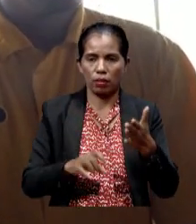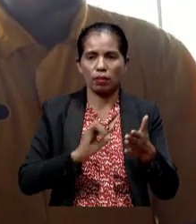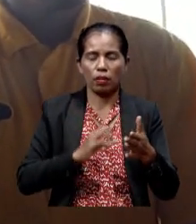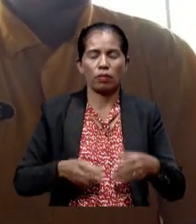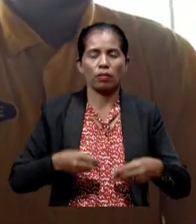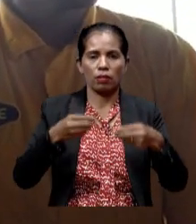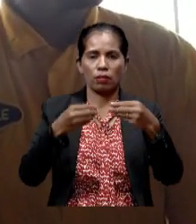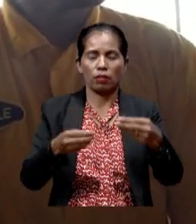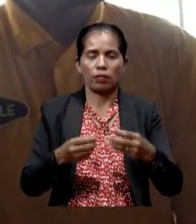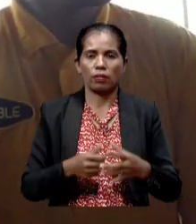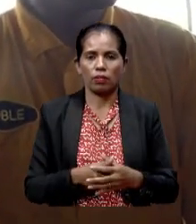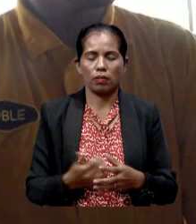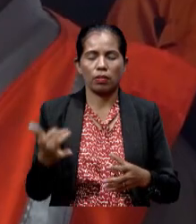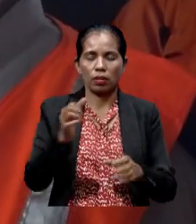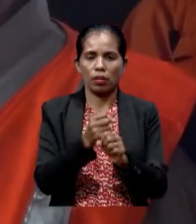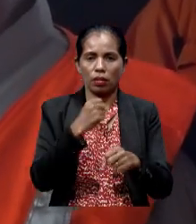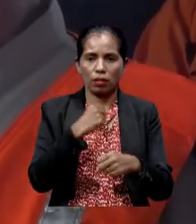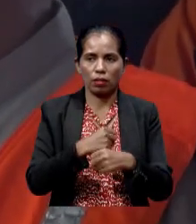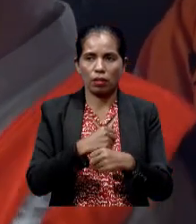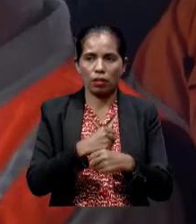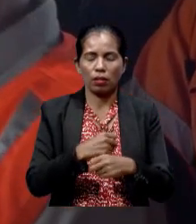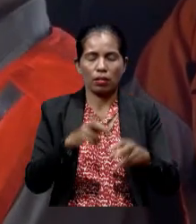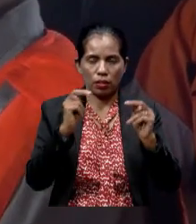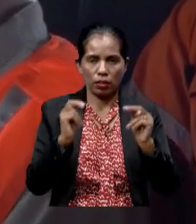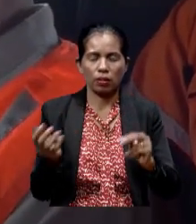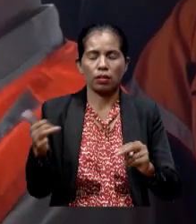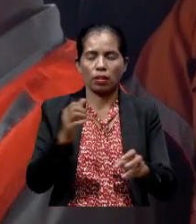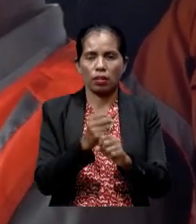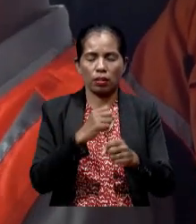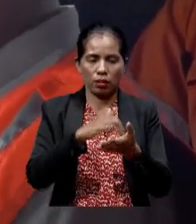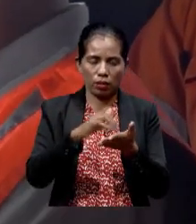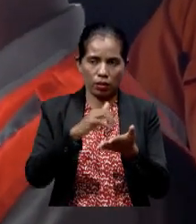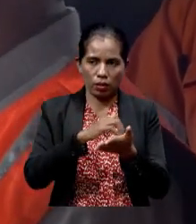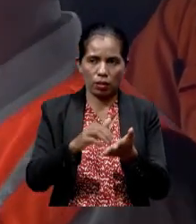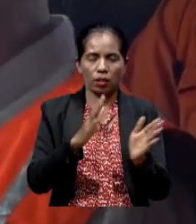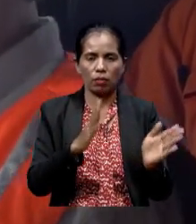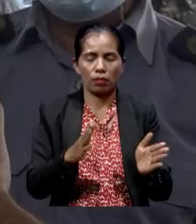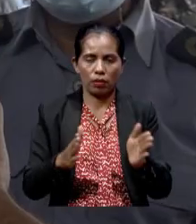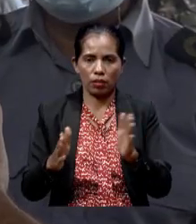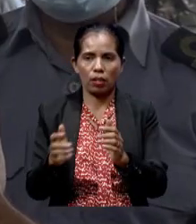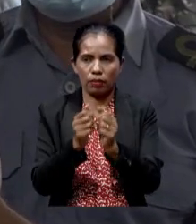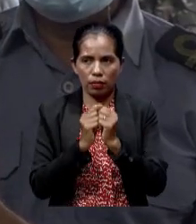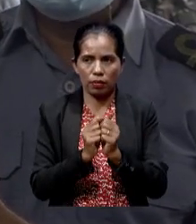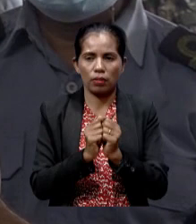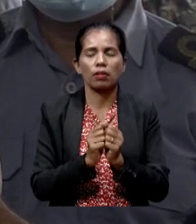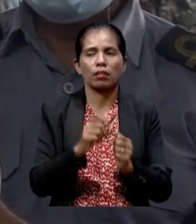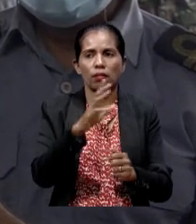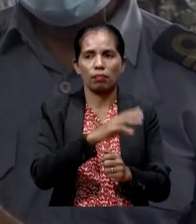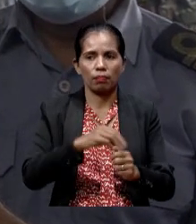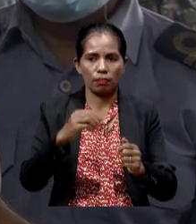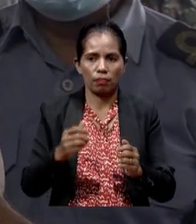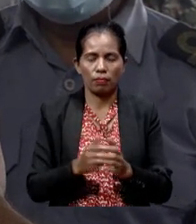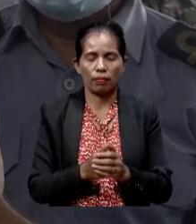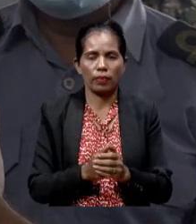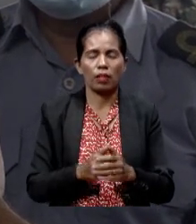comandante antes de ser a halo navegação ser tem que halo treino preparatório da hamutu porque nem instituição civil mas militar mas mai zera